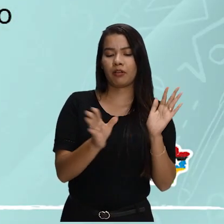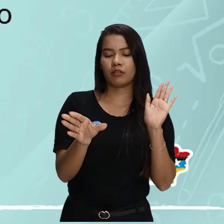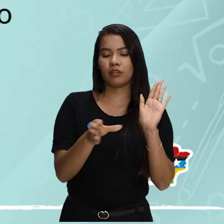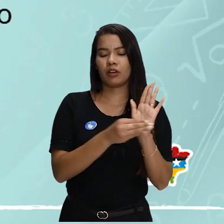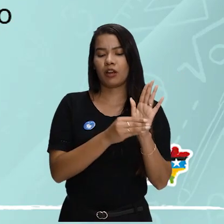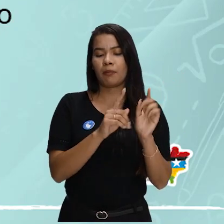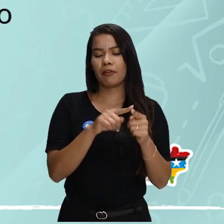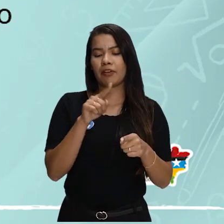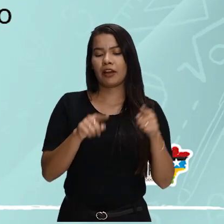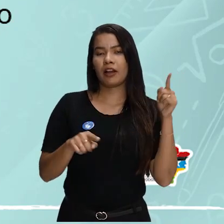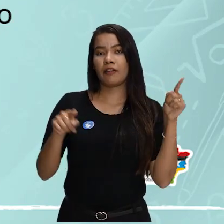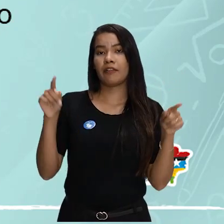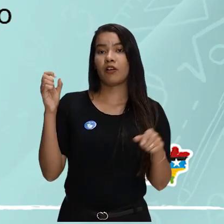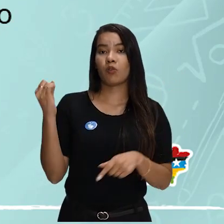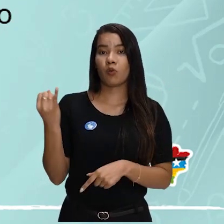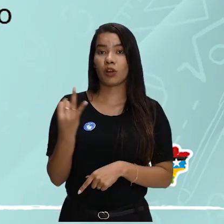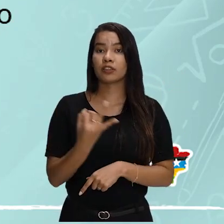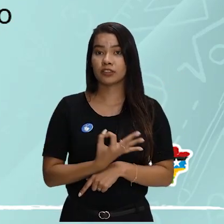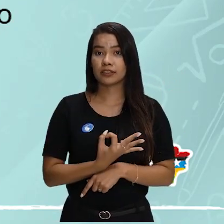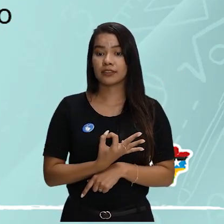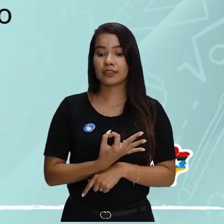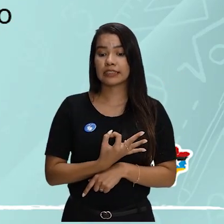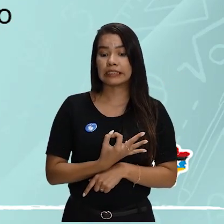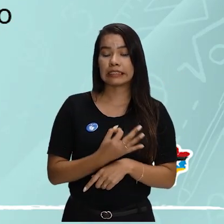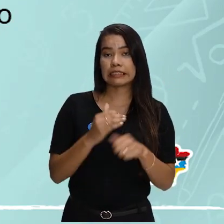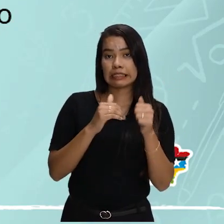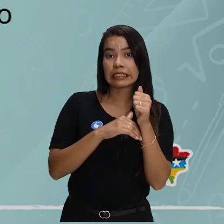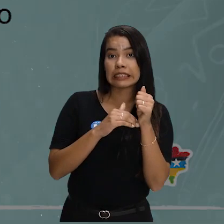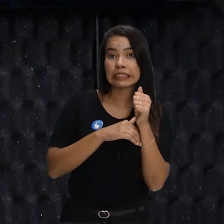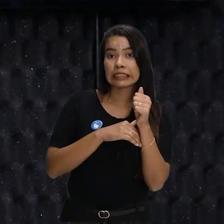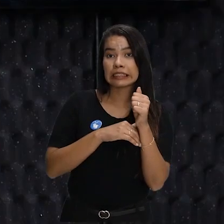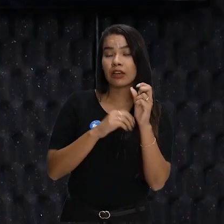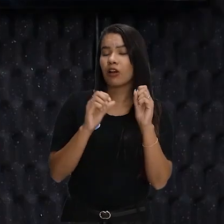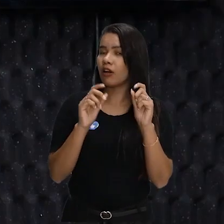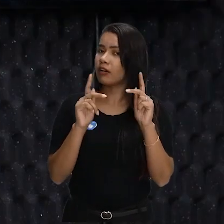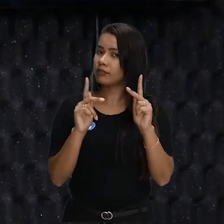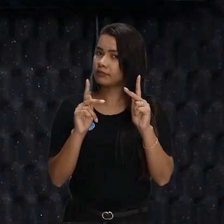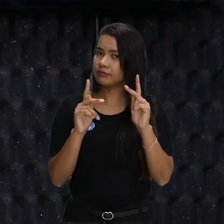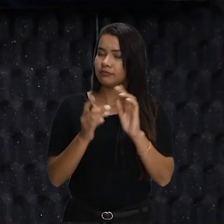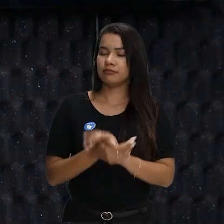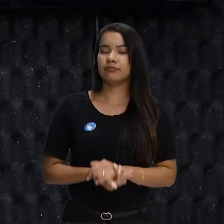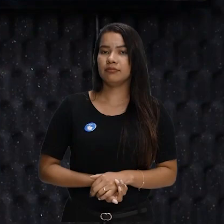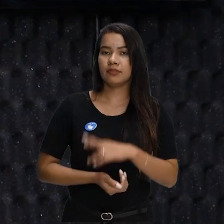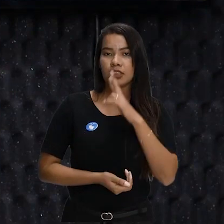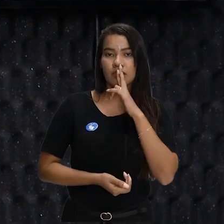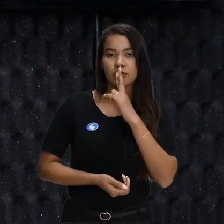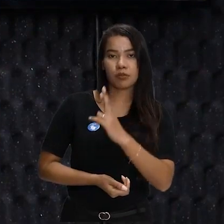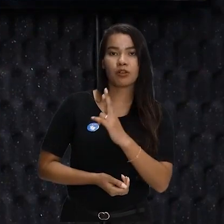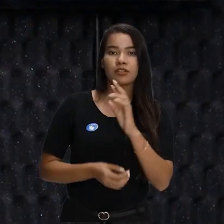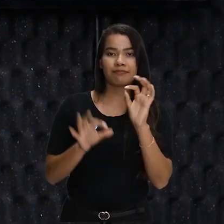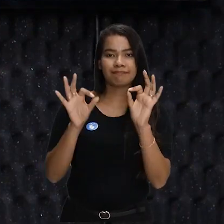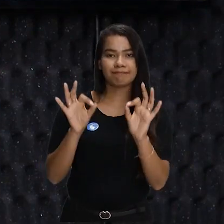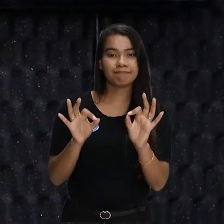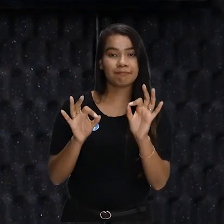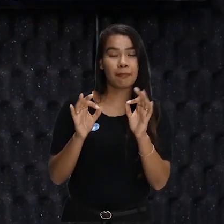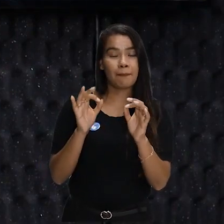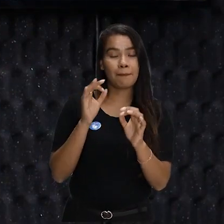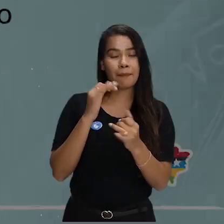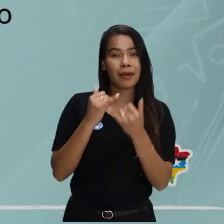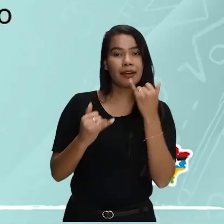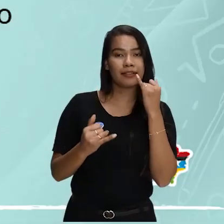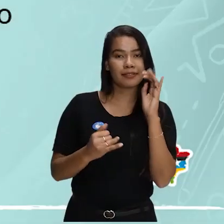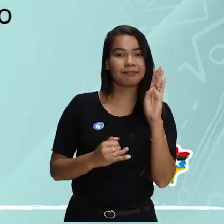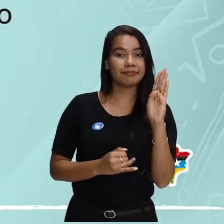uma variável quantitativa, é discreta, beleza. Parece que a resposta é a letra B, mas vamos ver aqui as